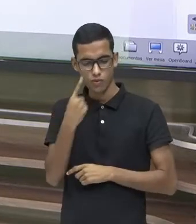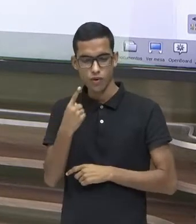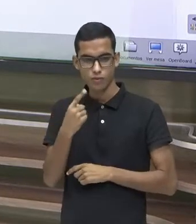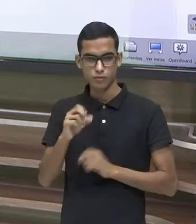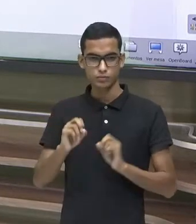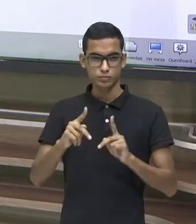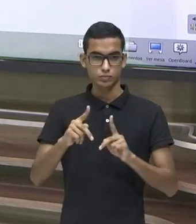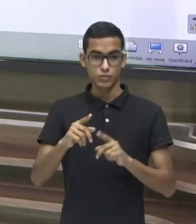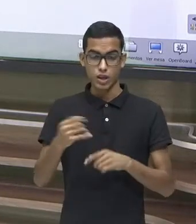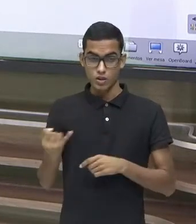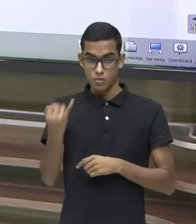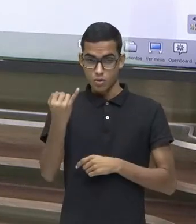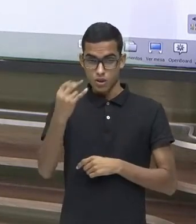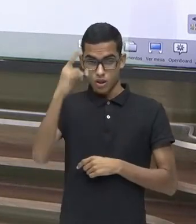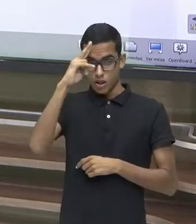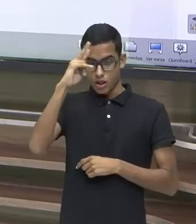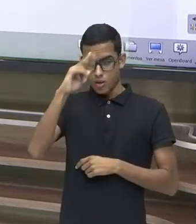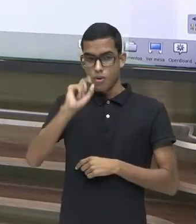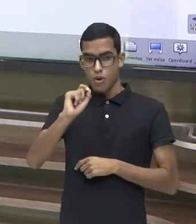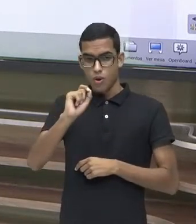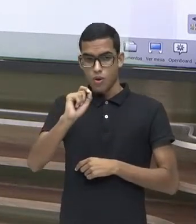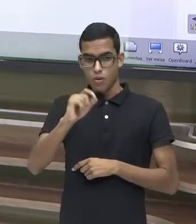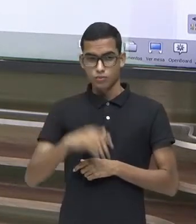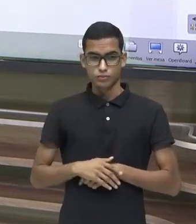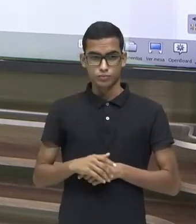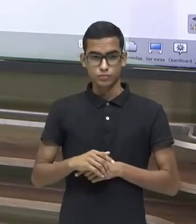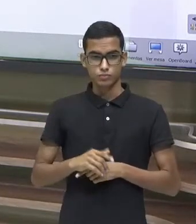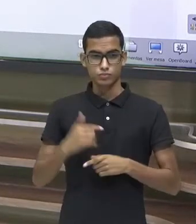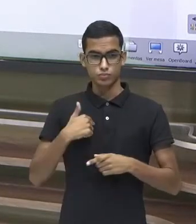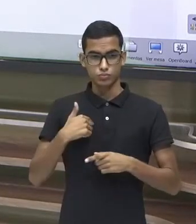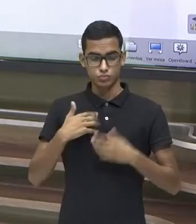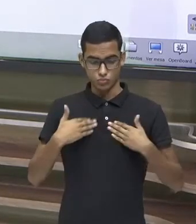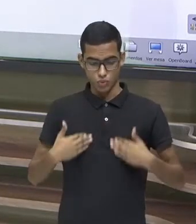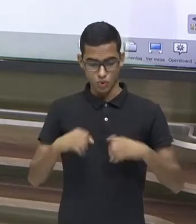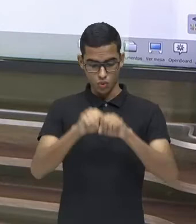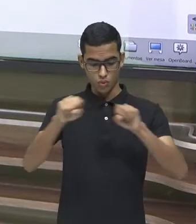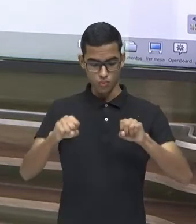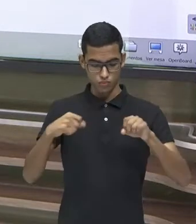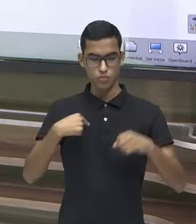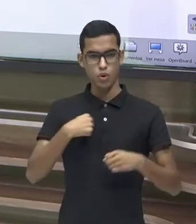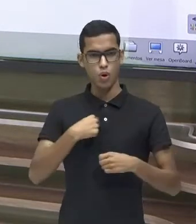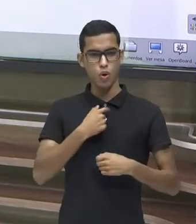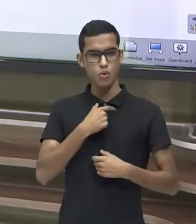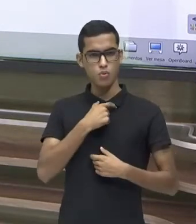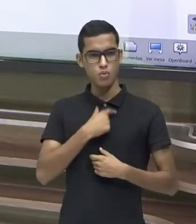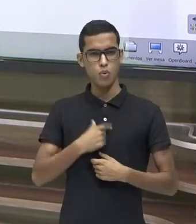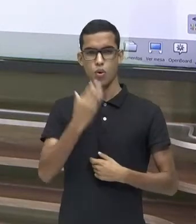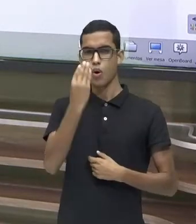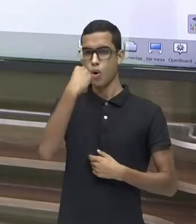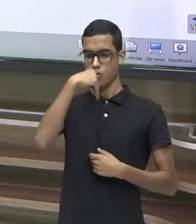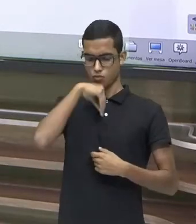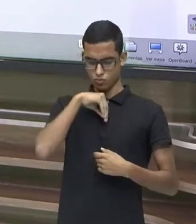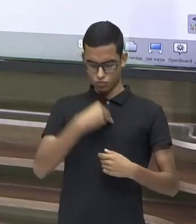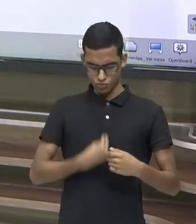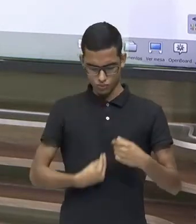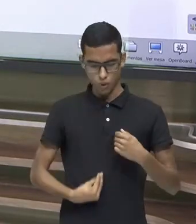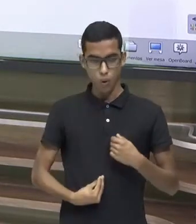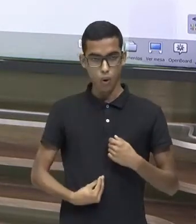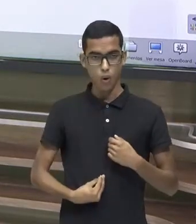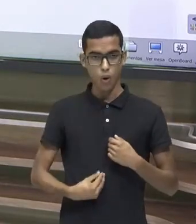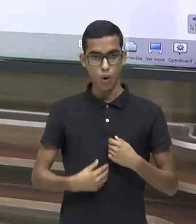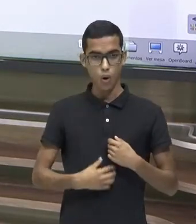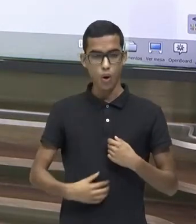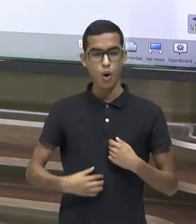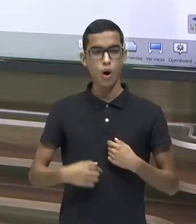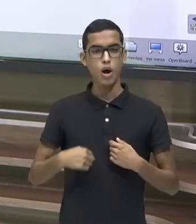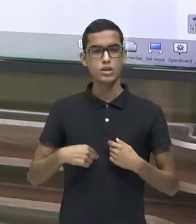gente ressaltar também, né, que o sistema digestório ele está relacionado justamente com a quebra de nutrientes, né? Então, vocês